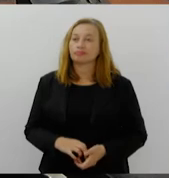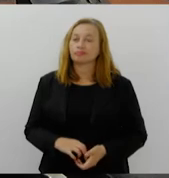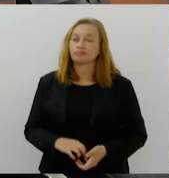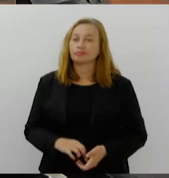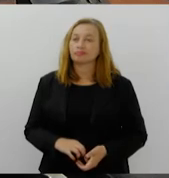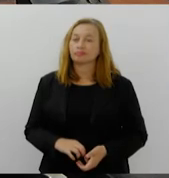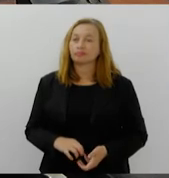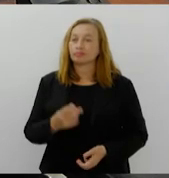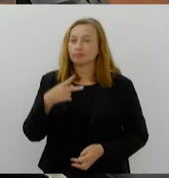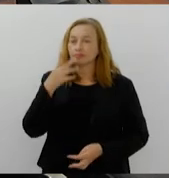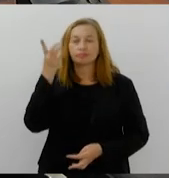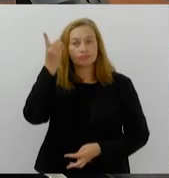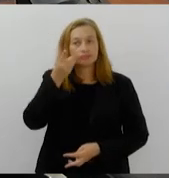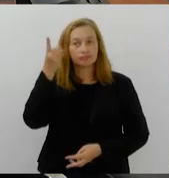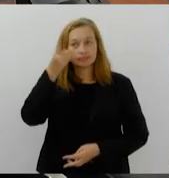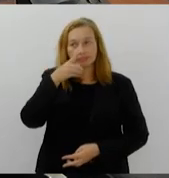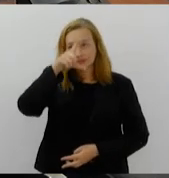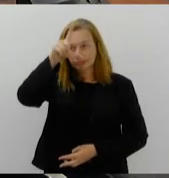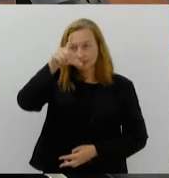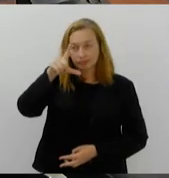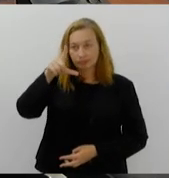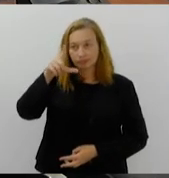Com a palavra, o deputado Flávio Serafini.